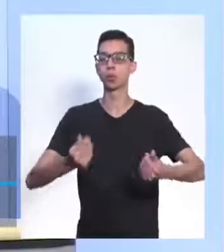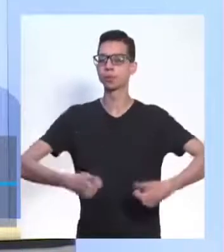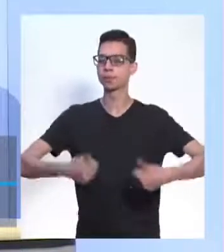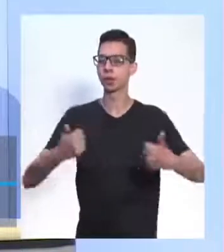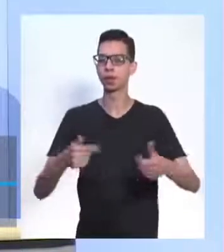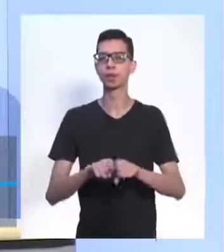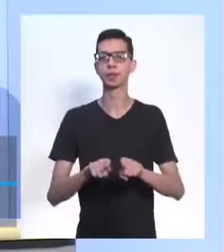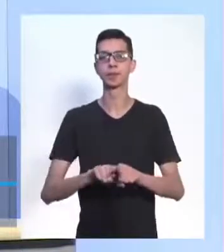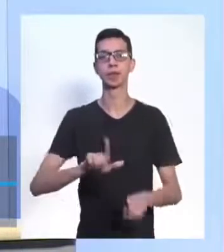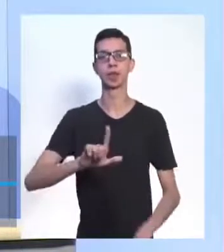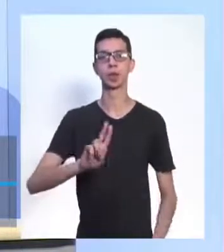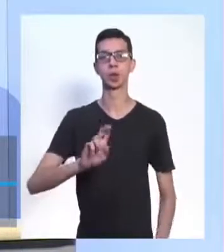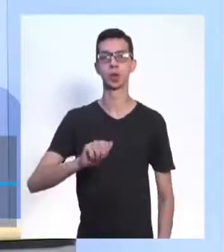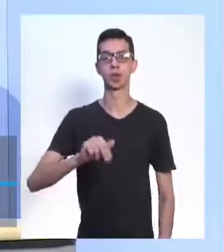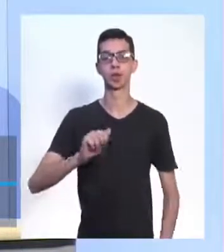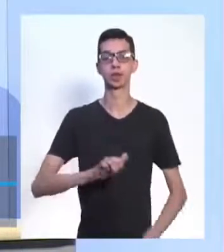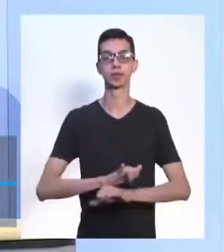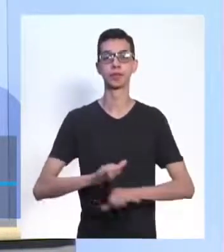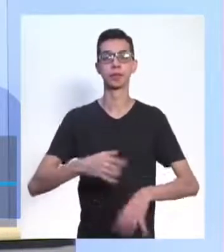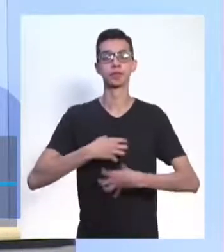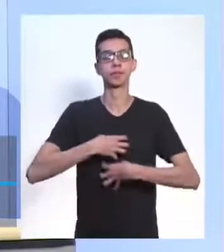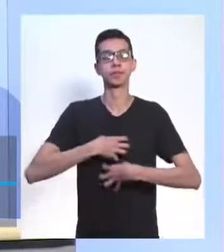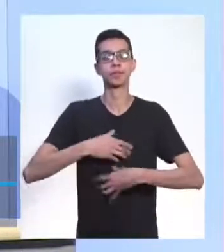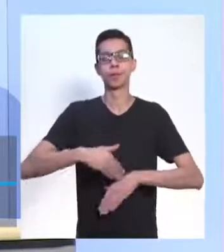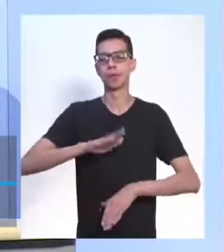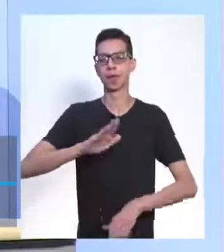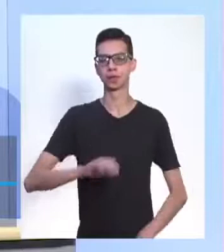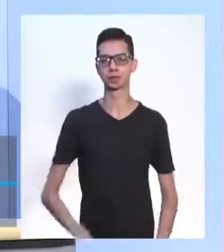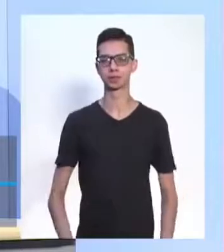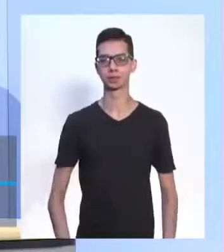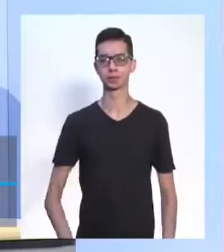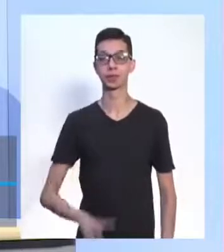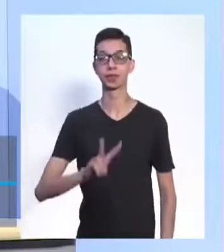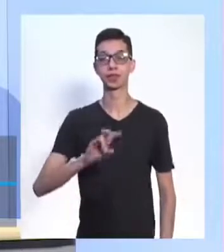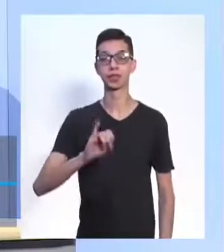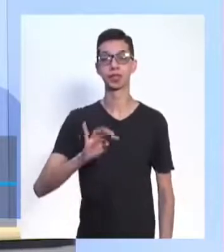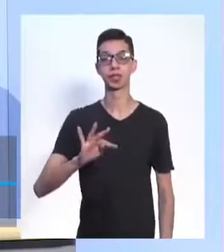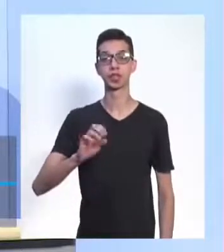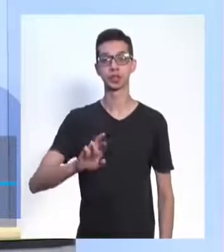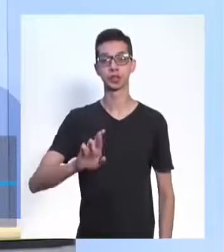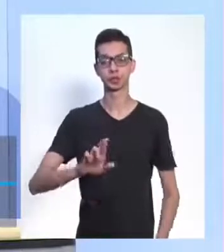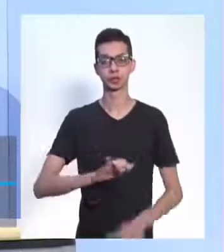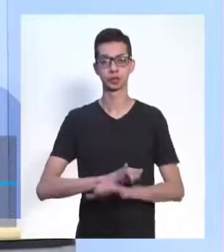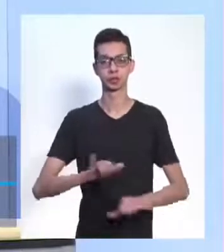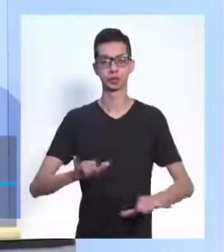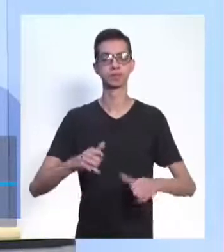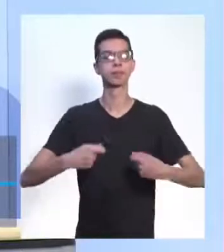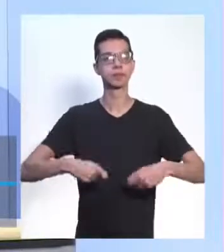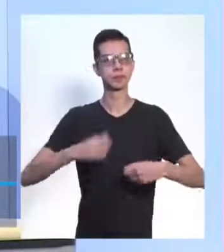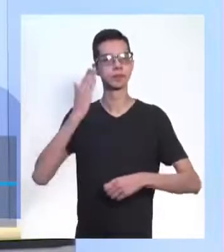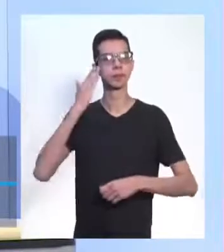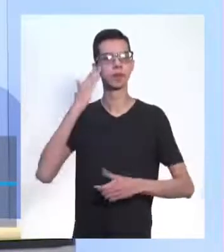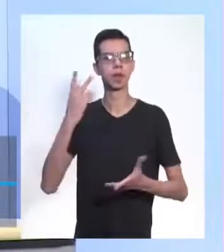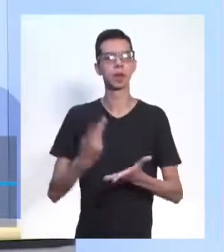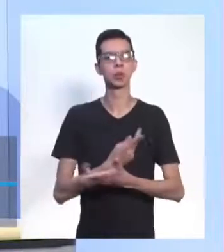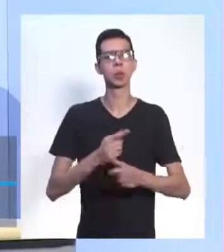peça ter mais sentimentos. O Vitor também citou, para saber o que está acontecendo na